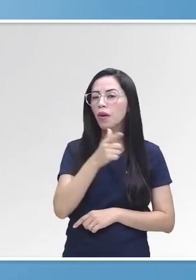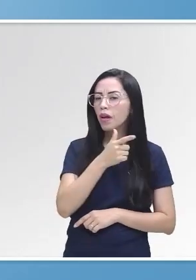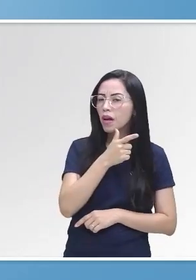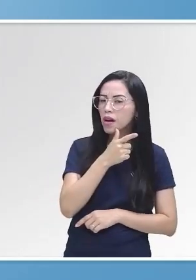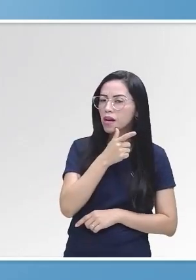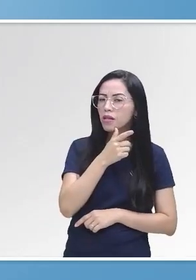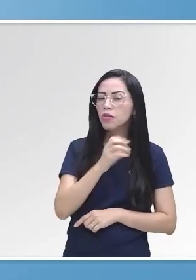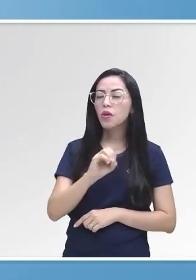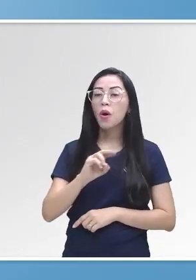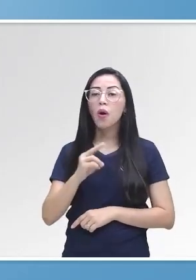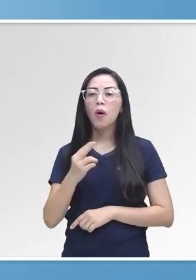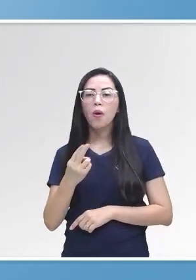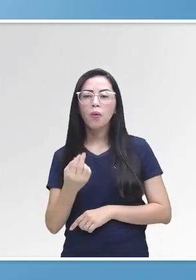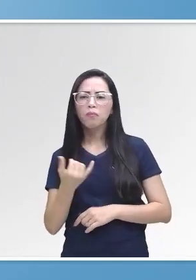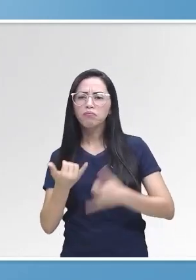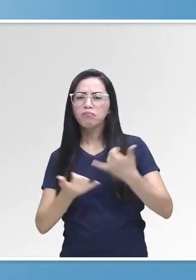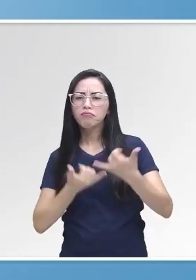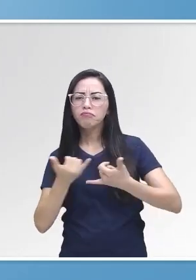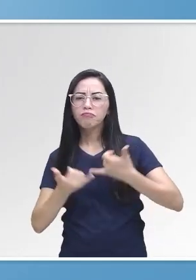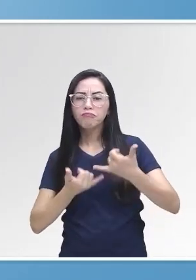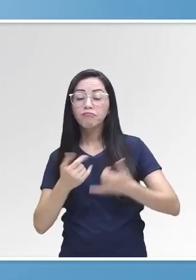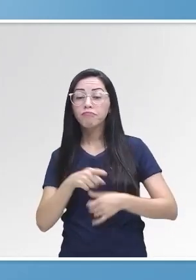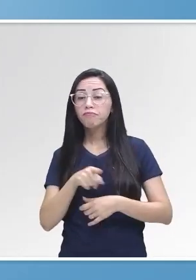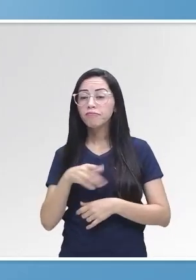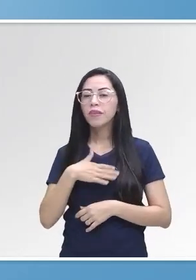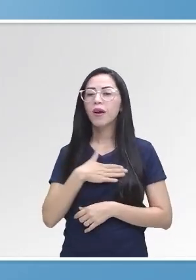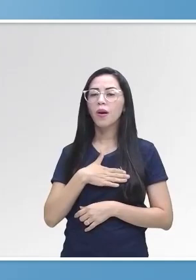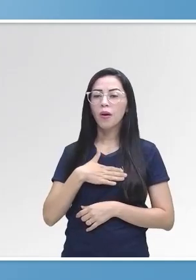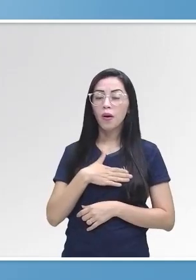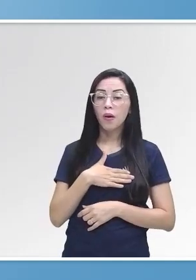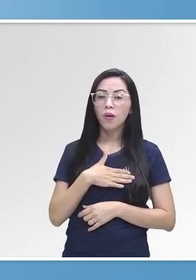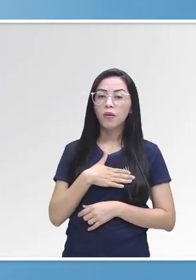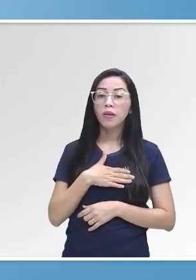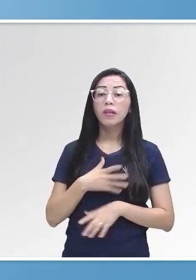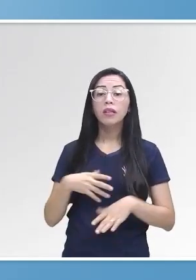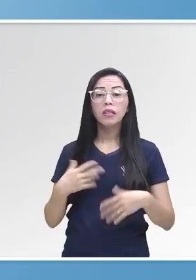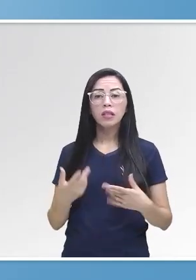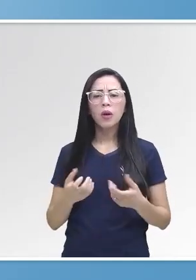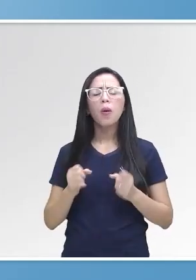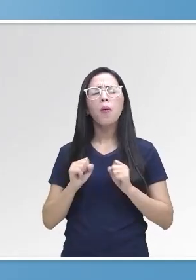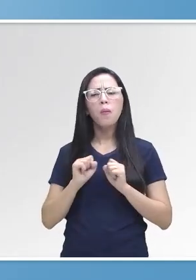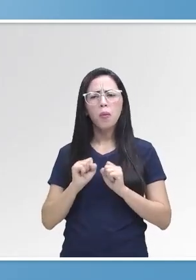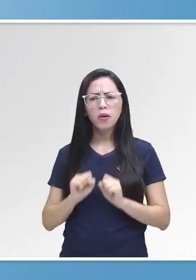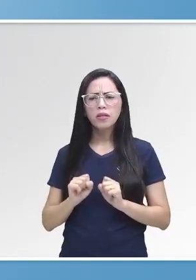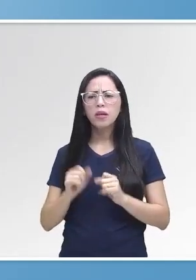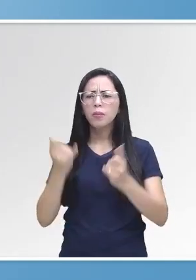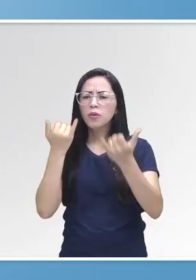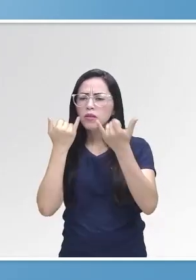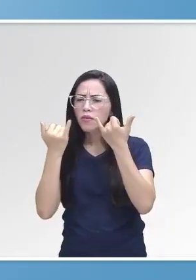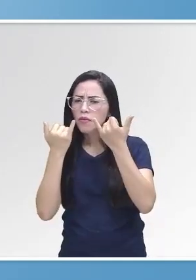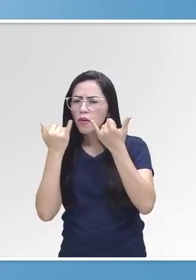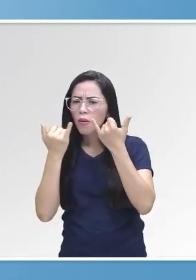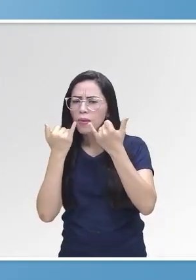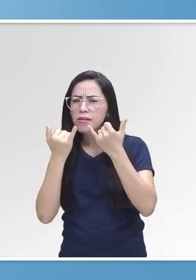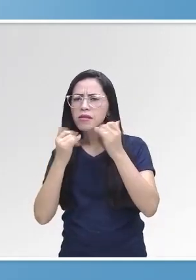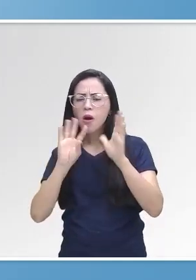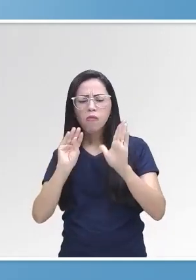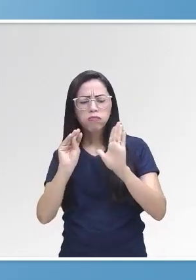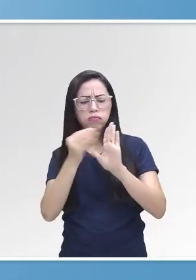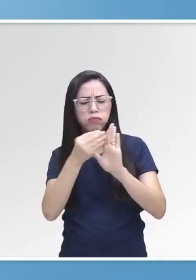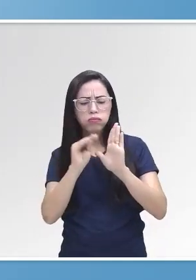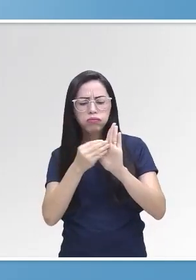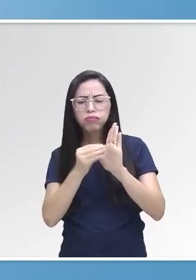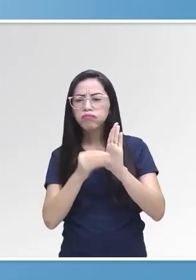preferidas e só e tudo a gente pode fazer representações através de desenhos mas Já